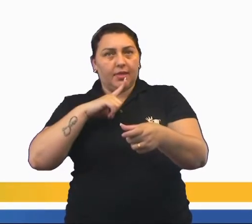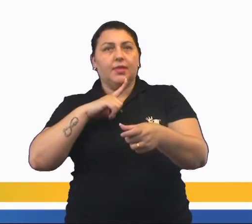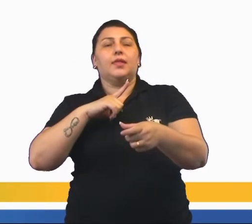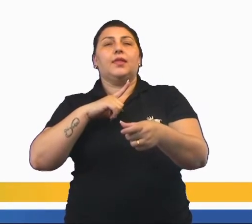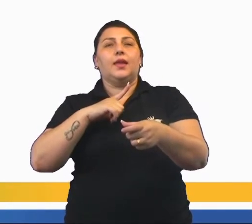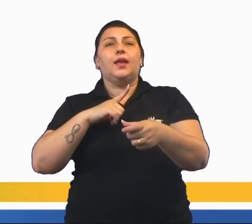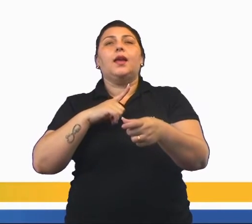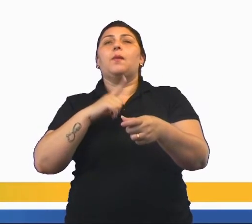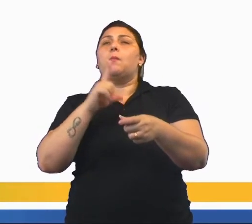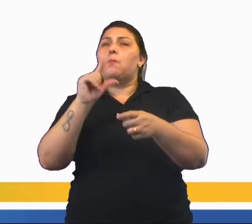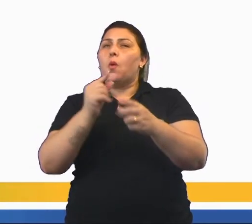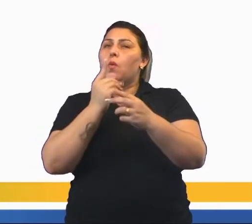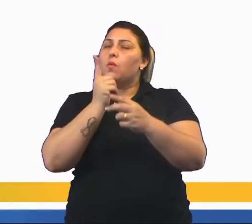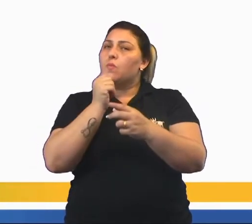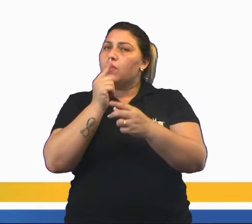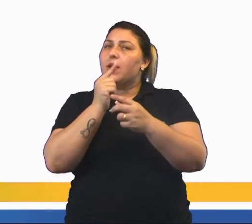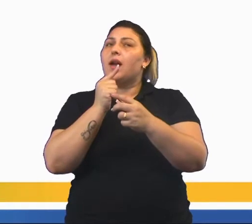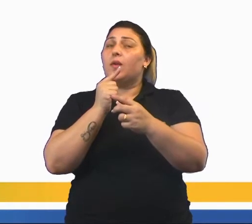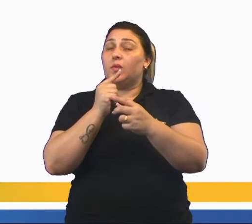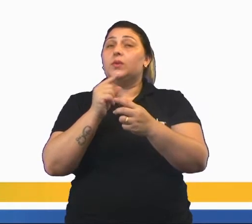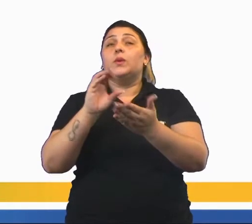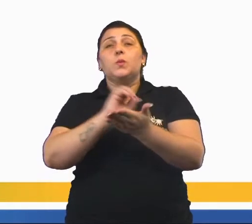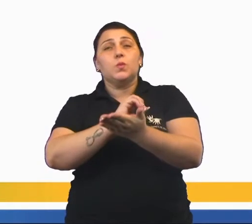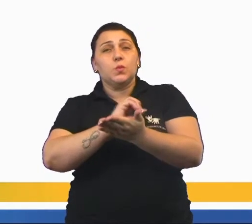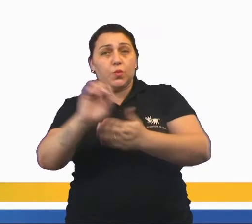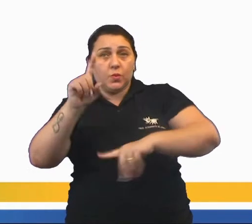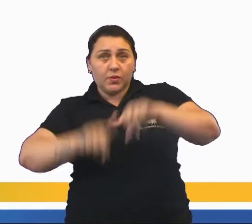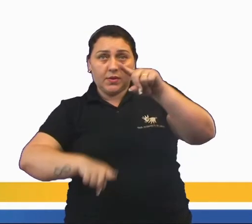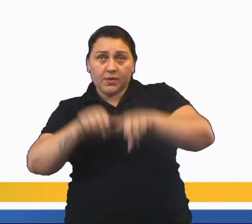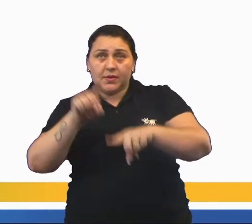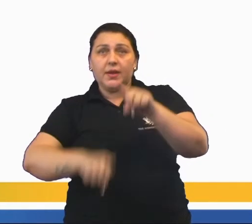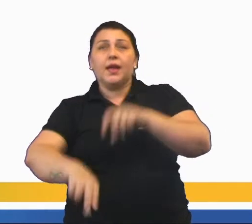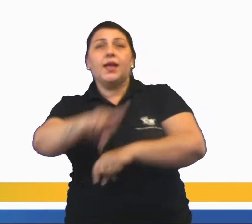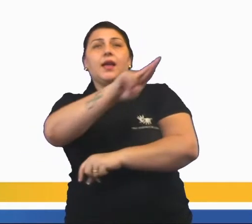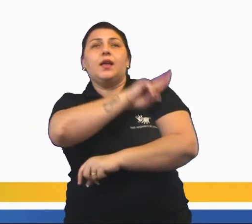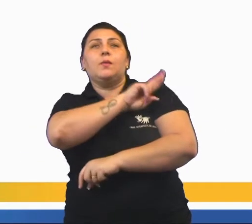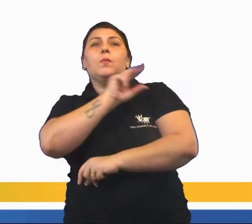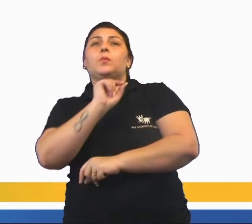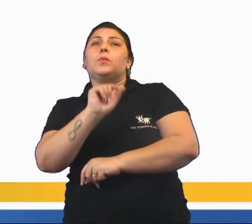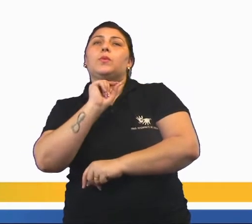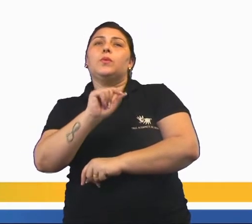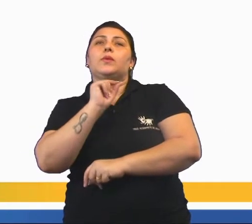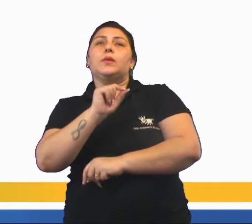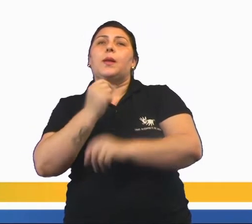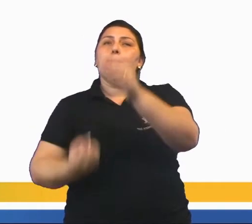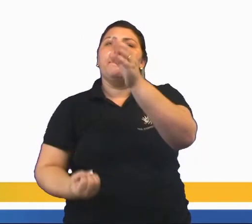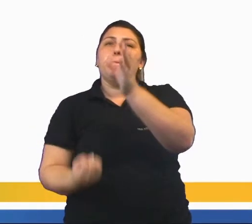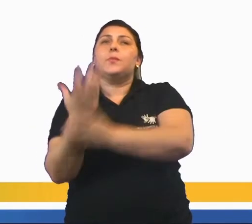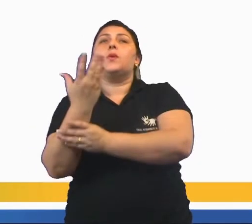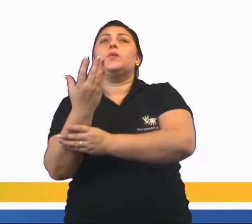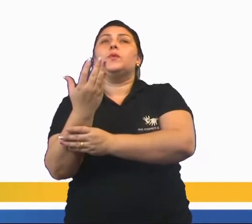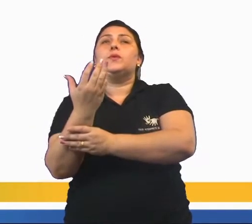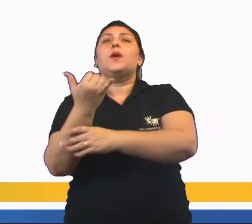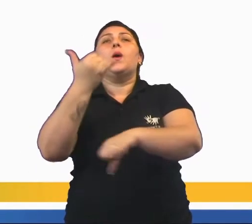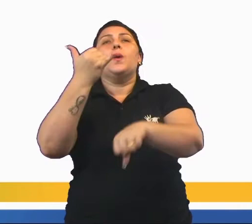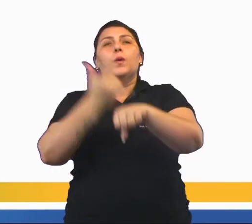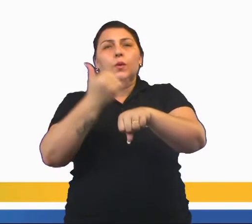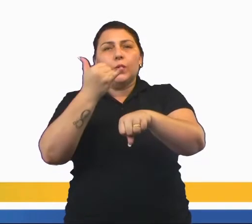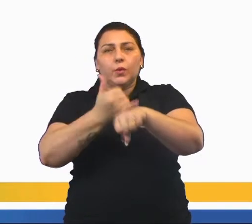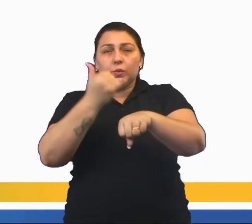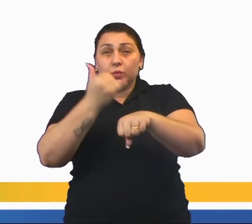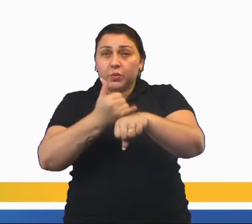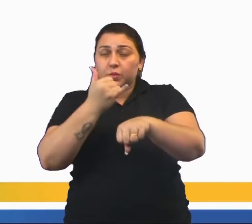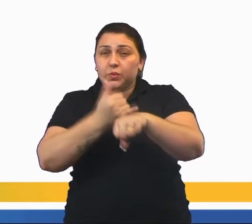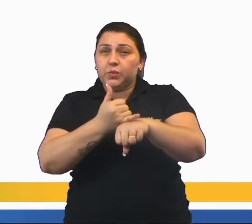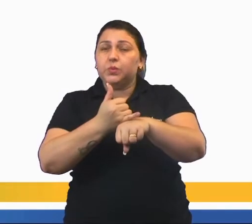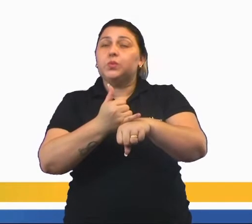umidade, enquanto a matéria orgânica ali presente é responsável pela produção de sais